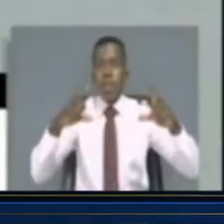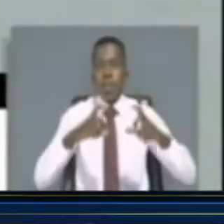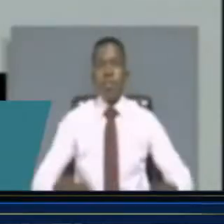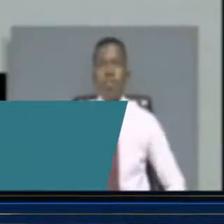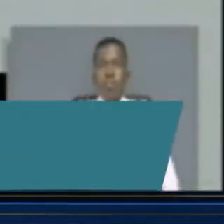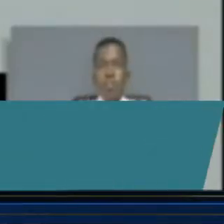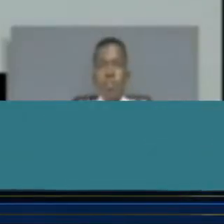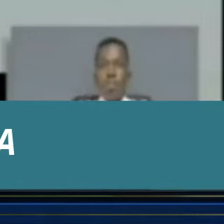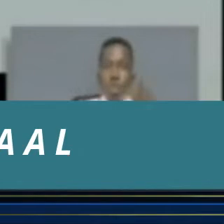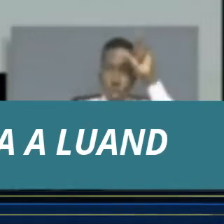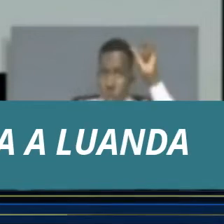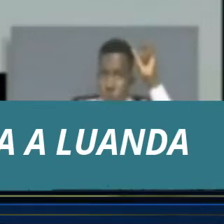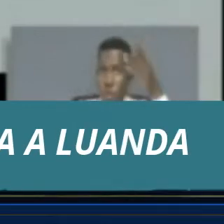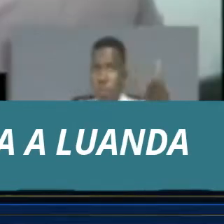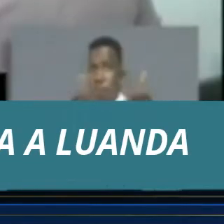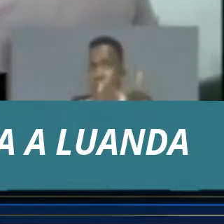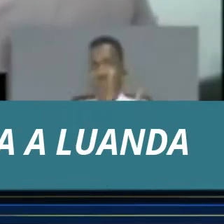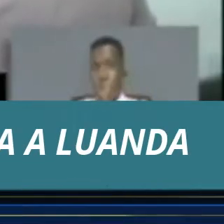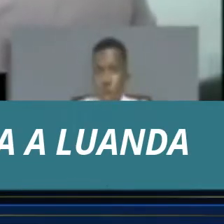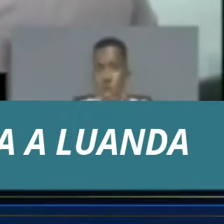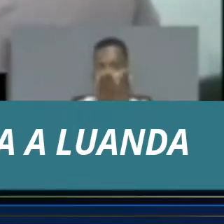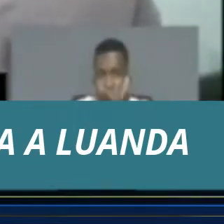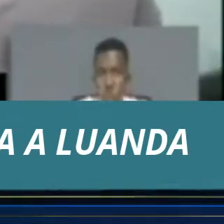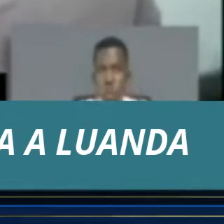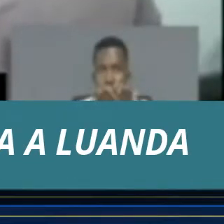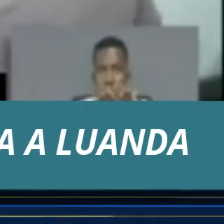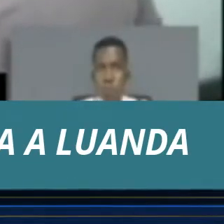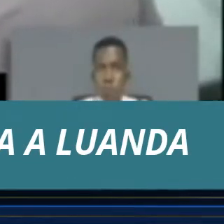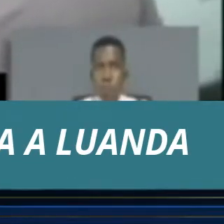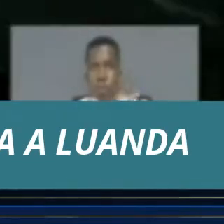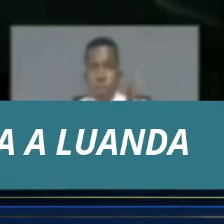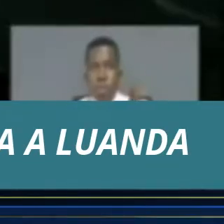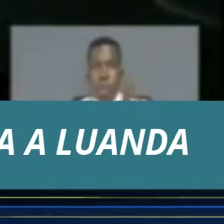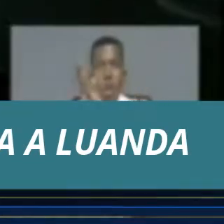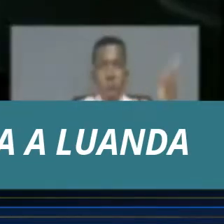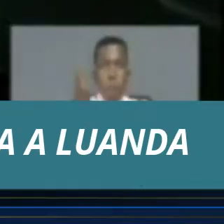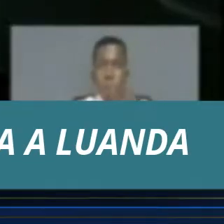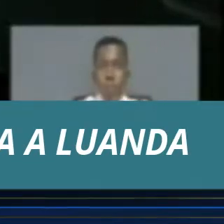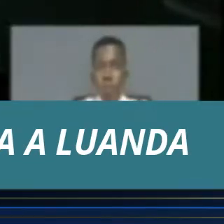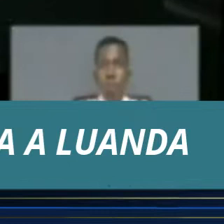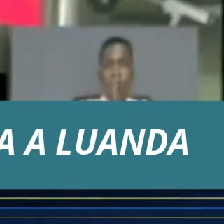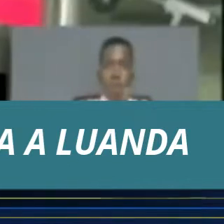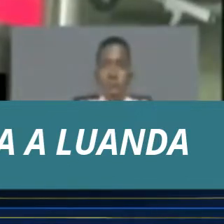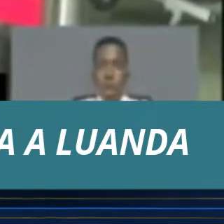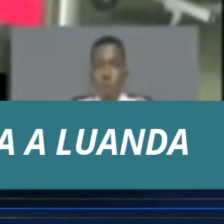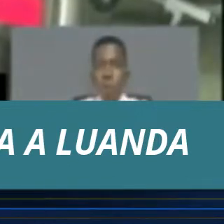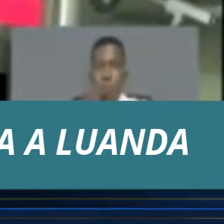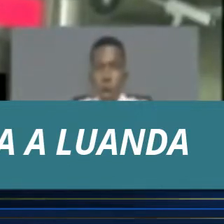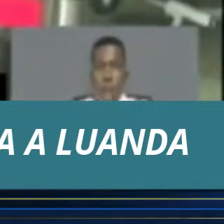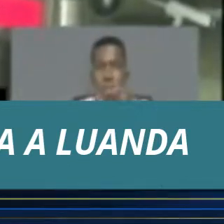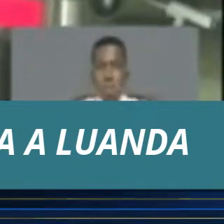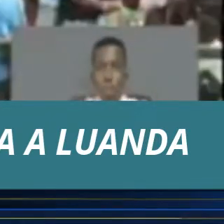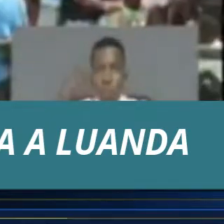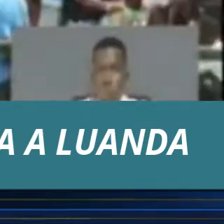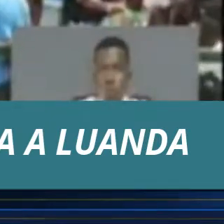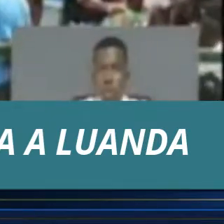De Luanda chegou o catamarã. E em Cabinda já se vendiam os bilhetes para a viagem de regresso à capital do